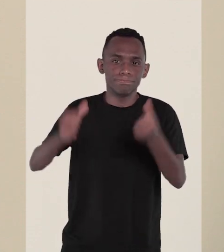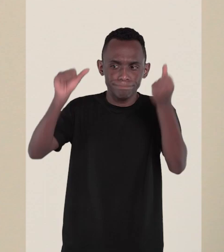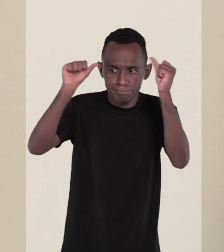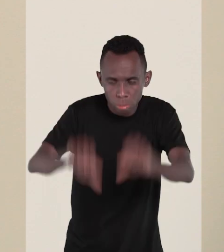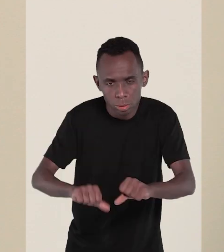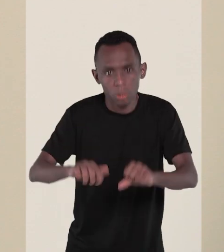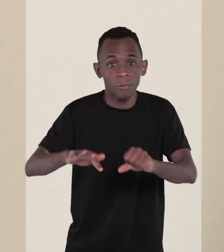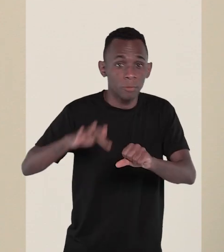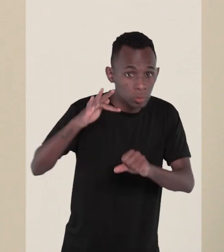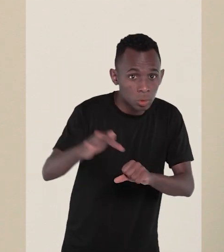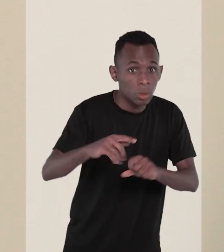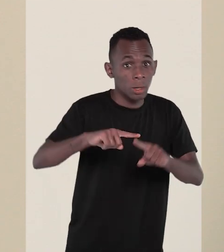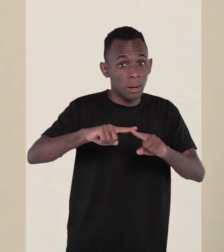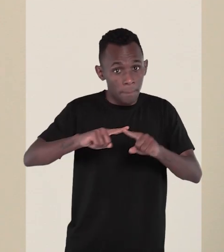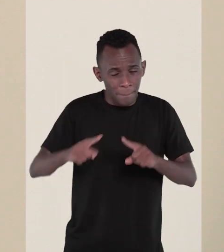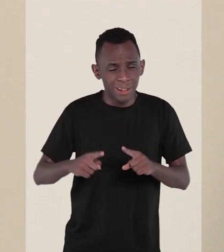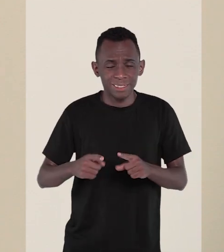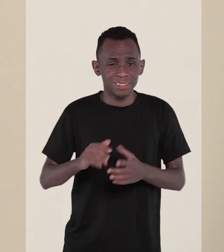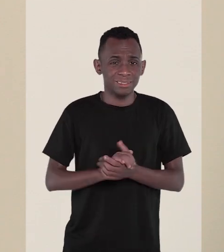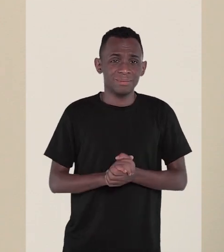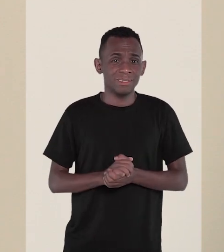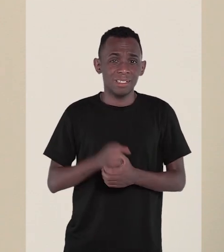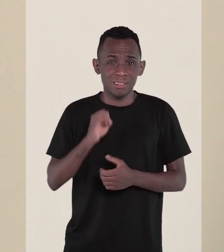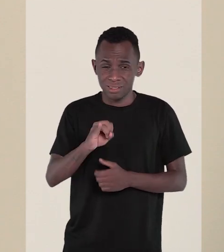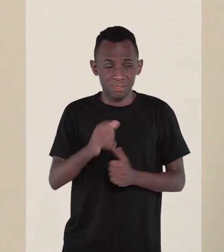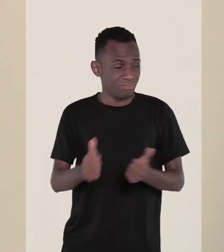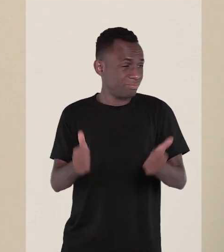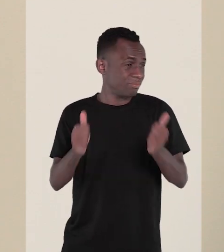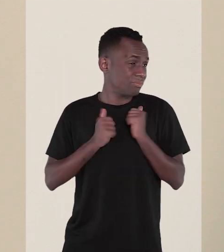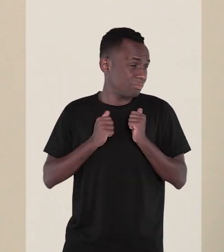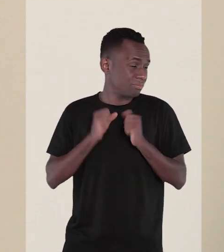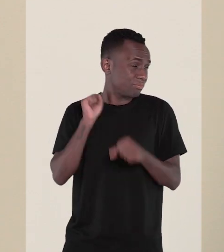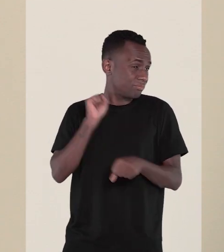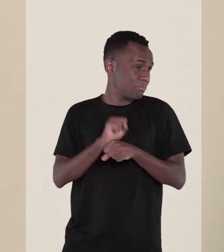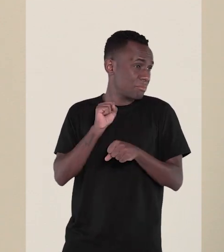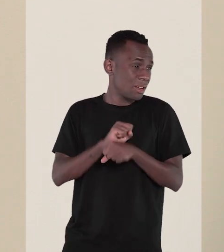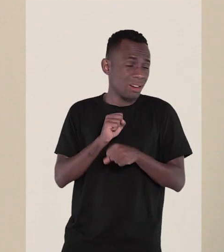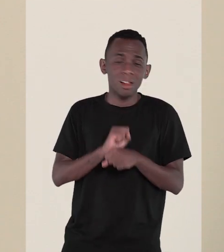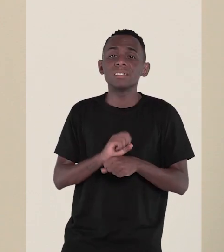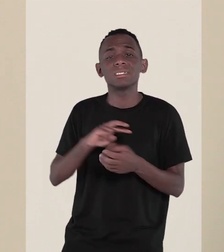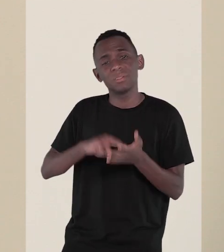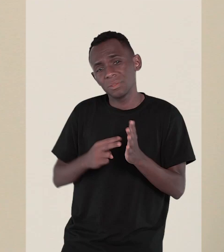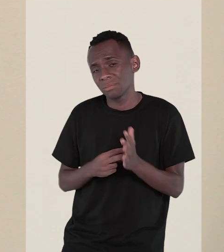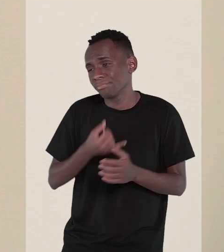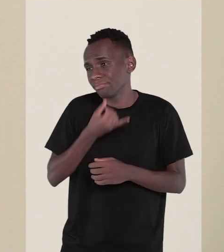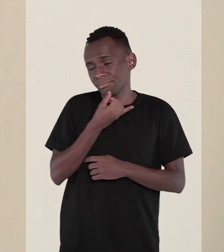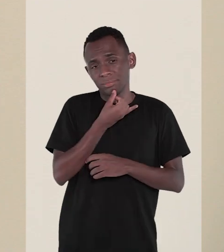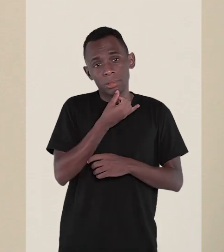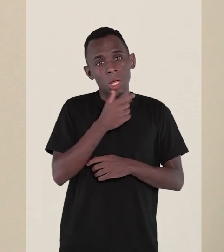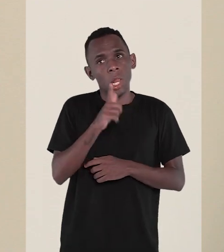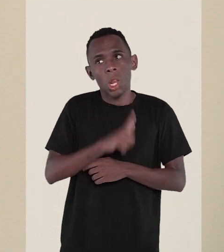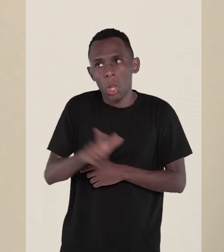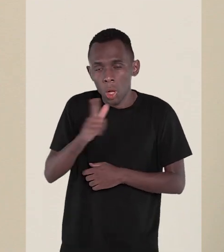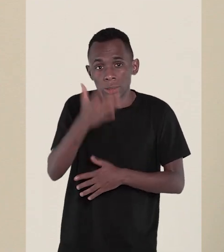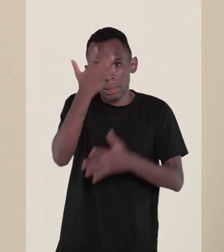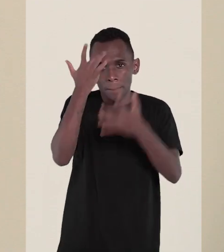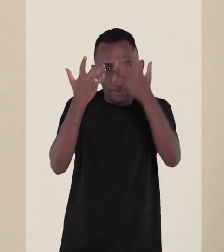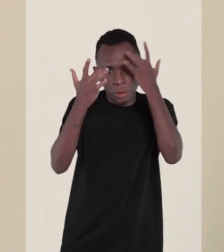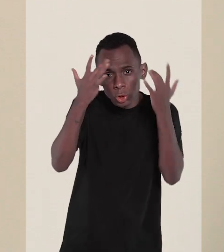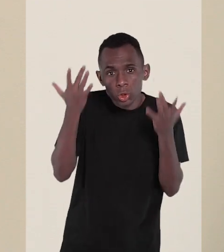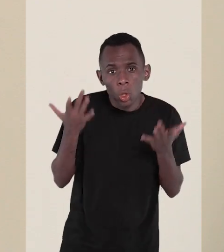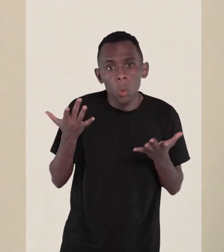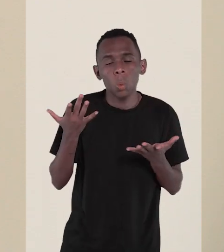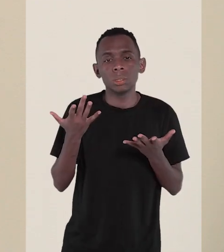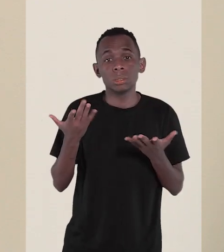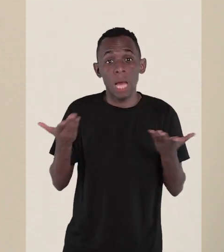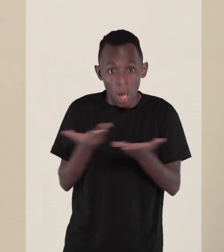que você pode se ferrar. Mas você quer uma coisa mais triste do que alguém que não se movimenta? Né? Então, assim, claro que as pessoas falam